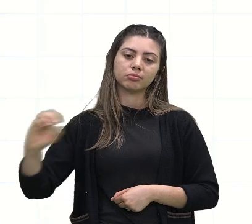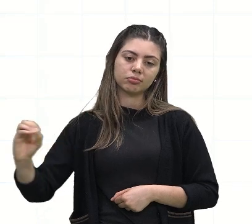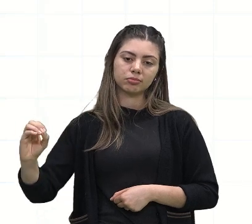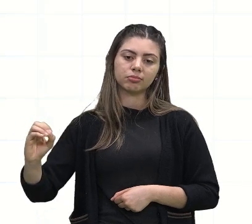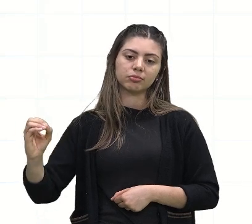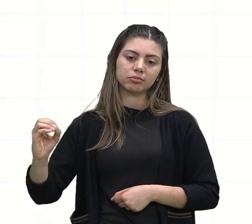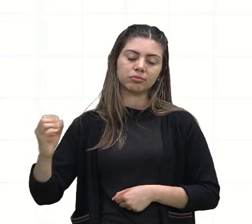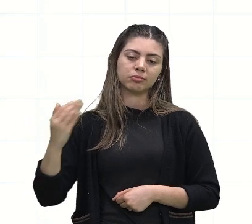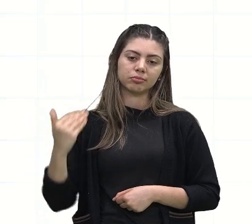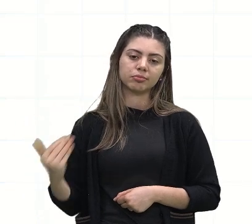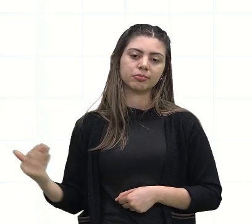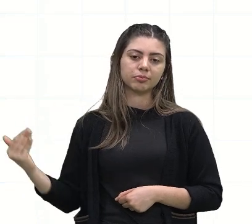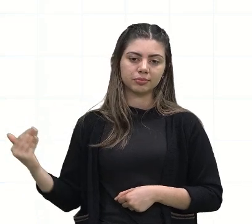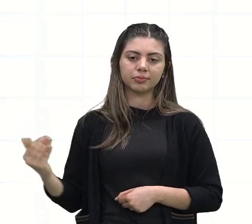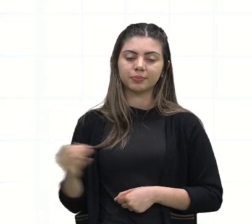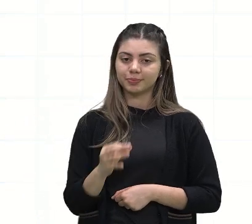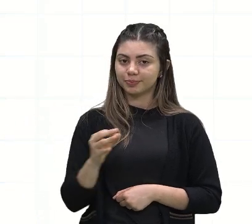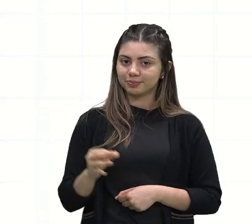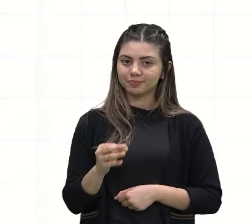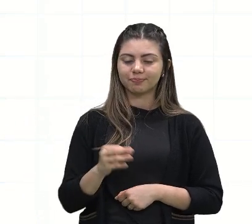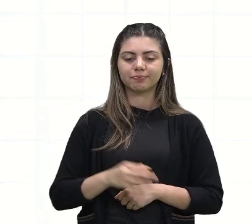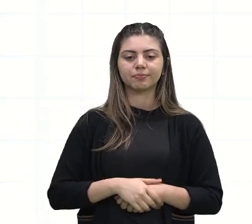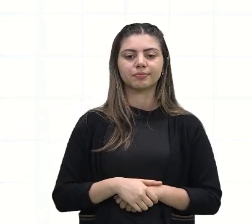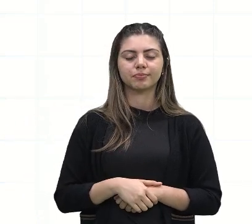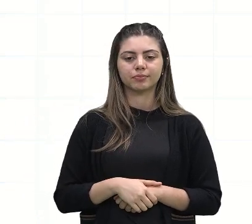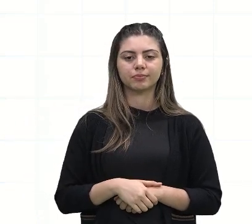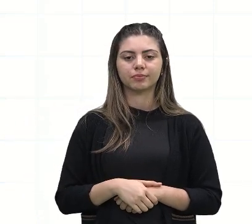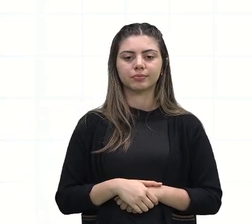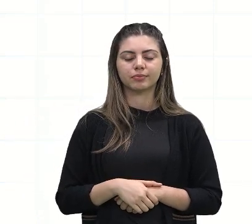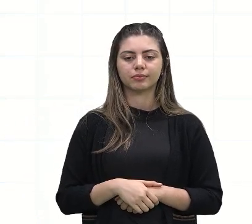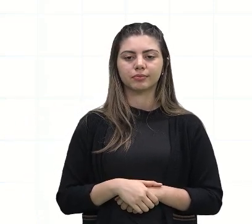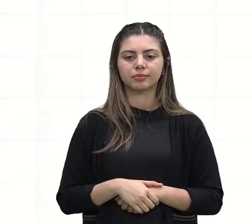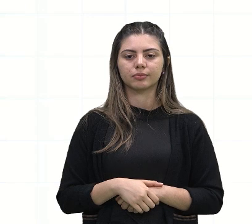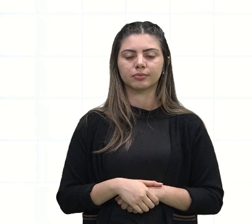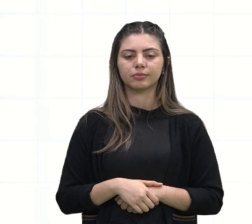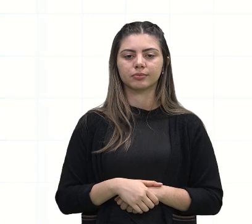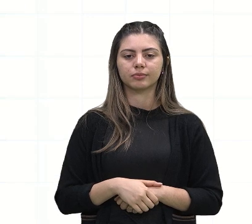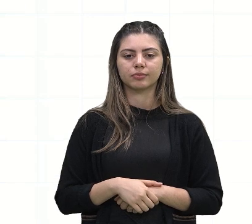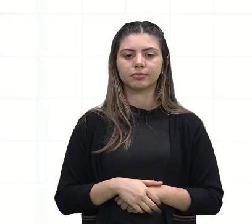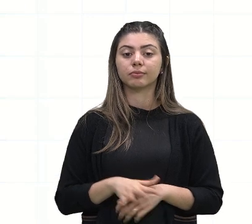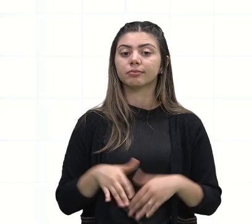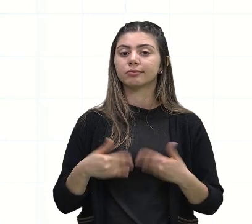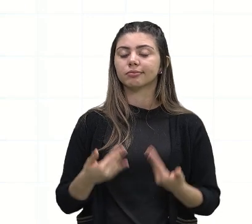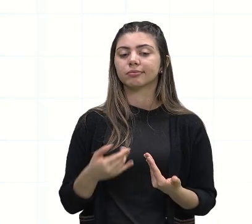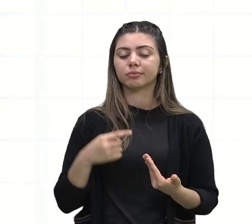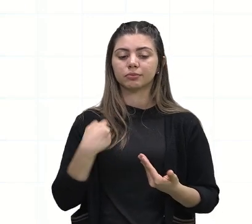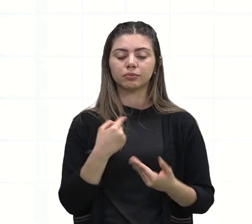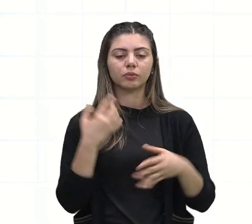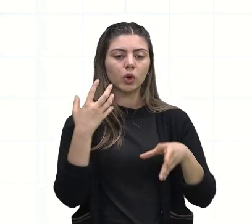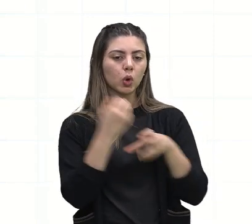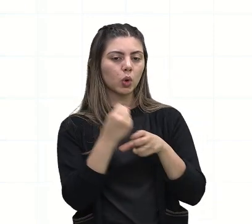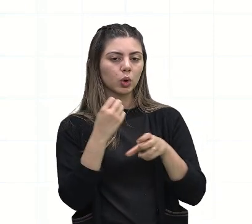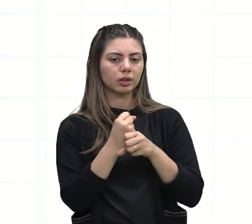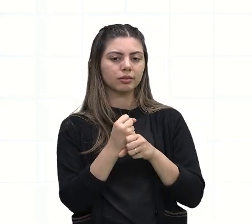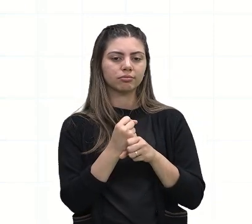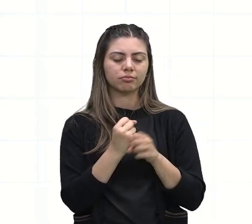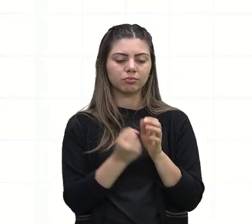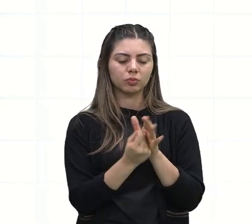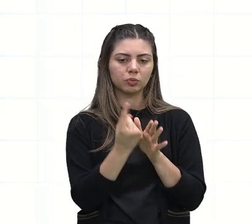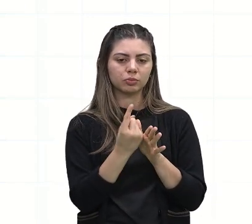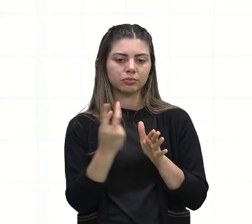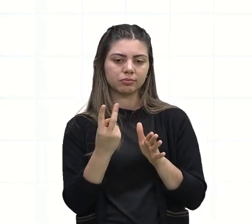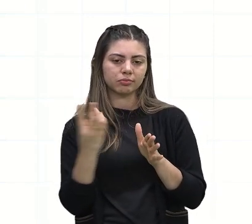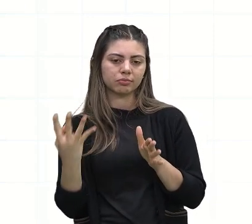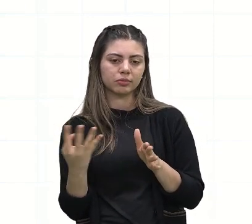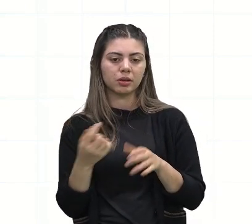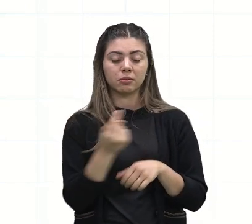lugar seria assim, né? Então, a contagem vai ser sempre dessa forma. Primeiro,